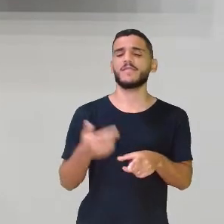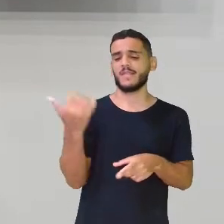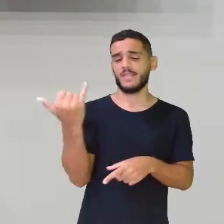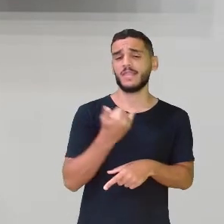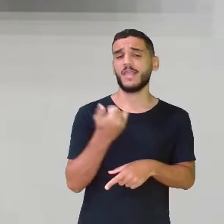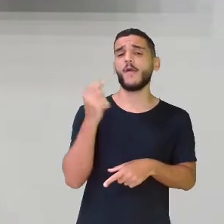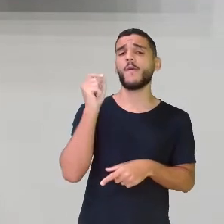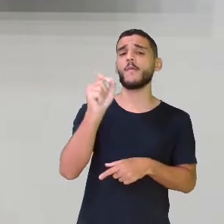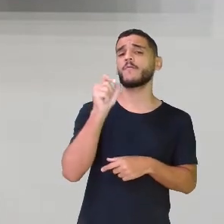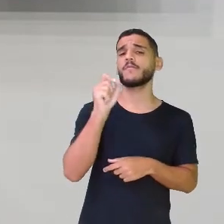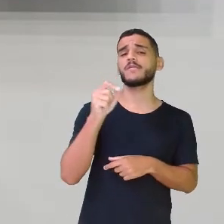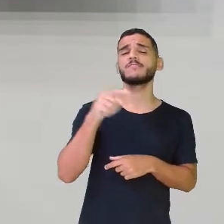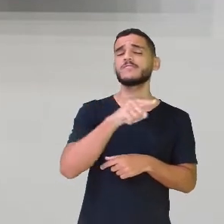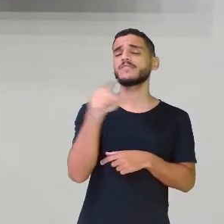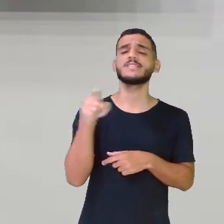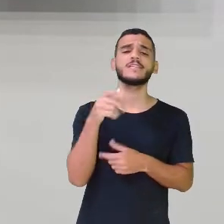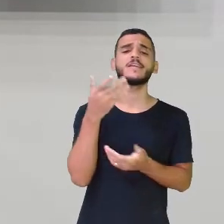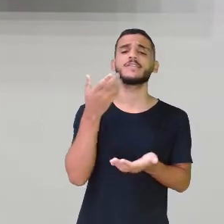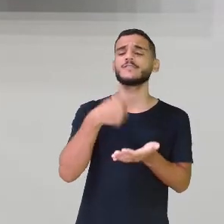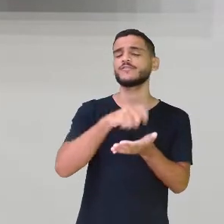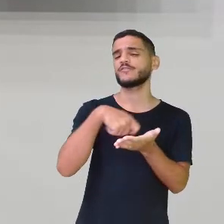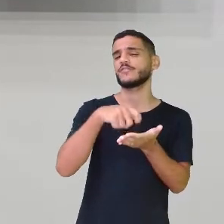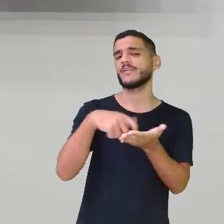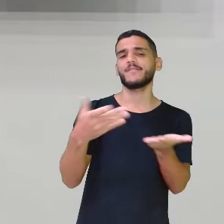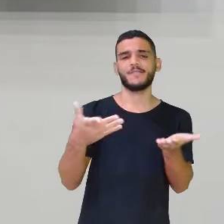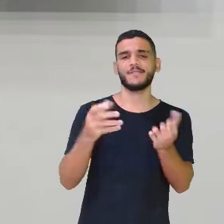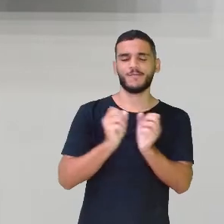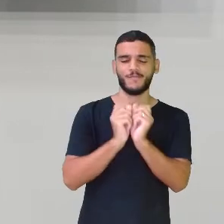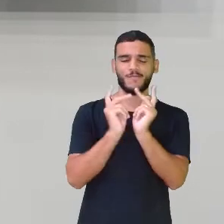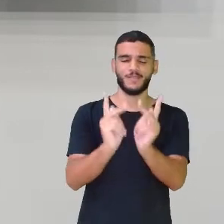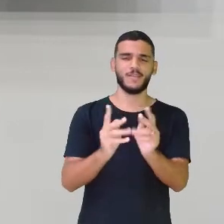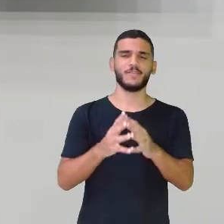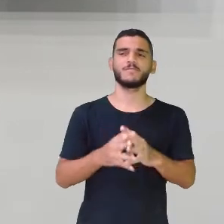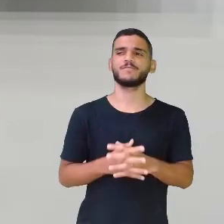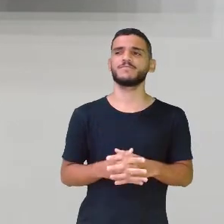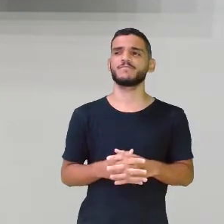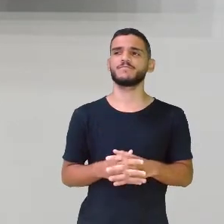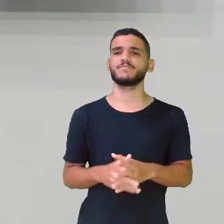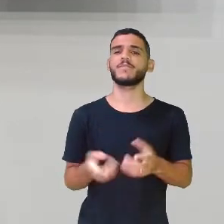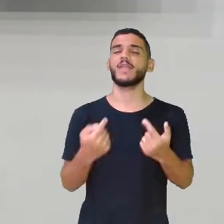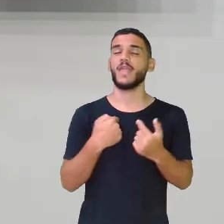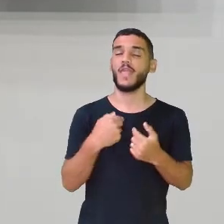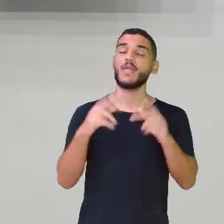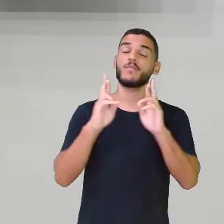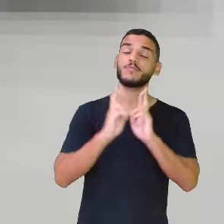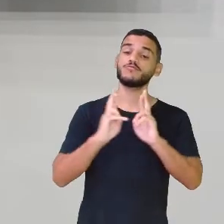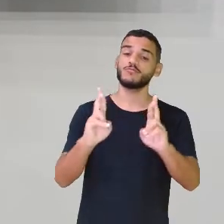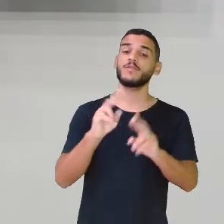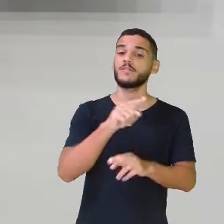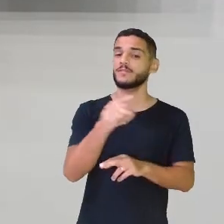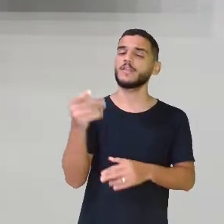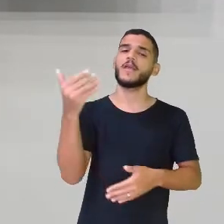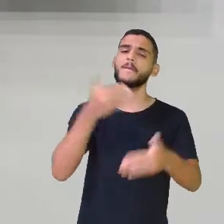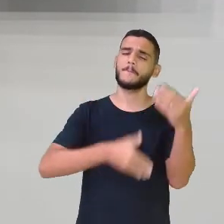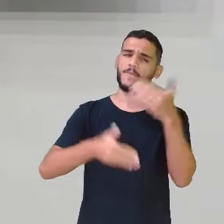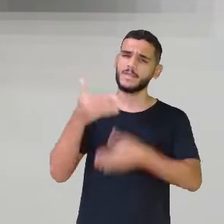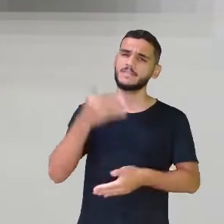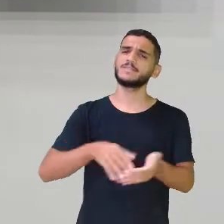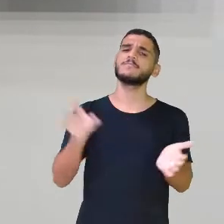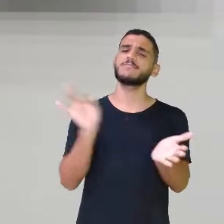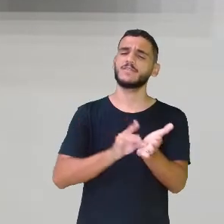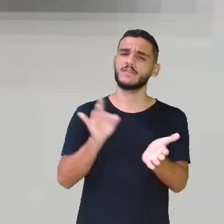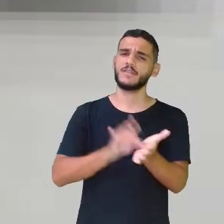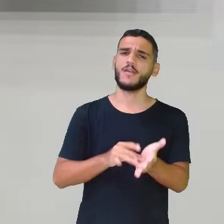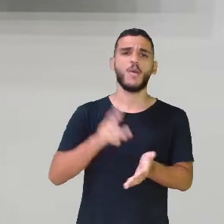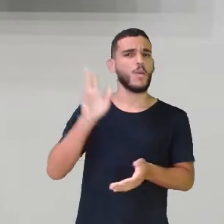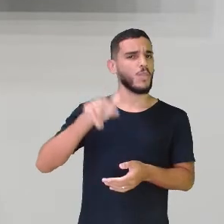que vocês estão escrevendo aí, beleza? Eu espero que vocês participem demais. Vocês nunca